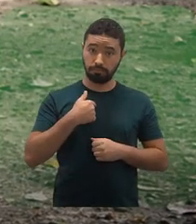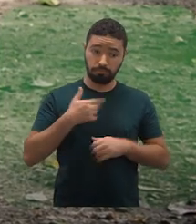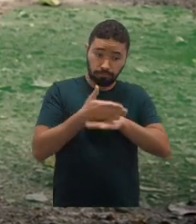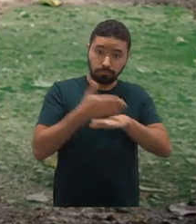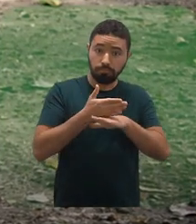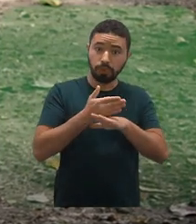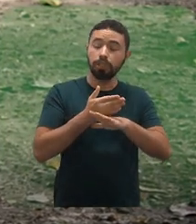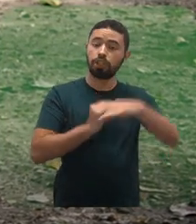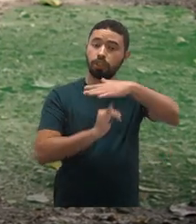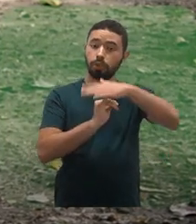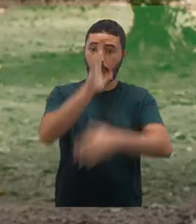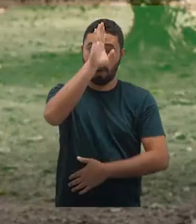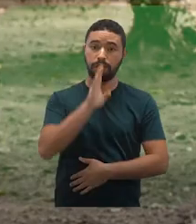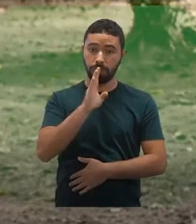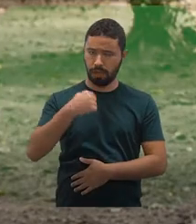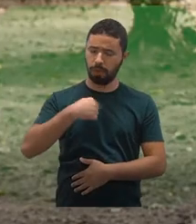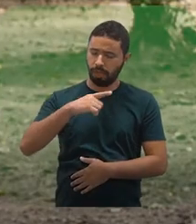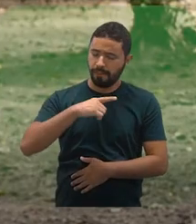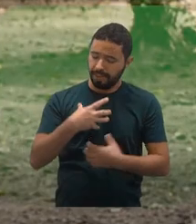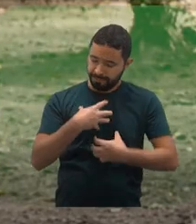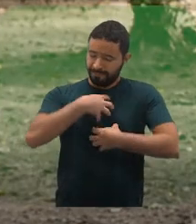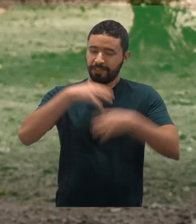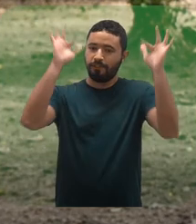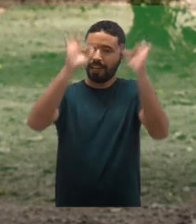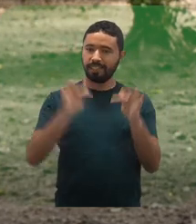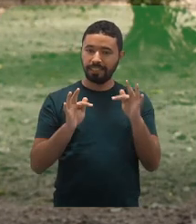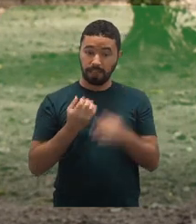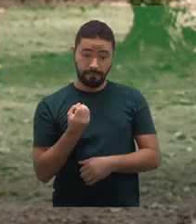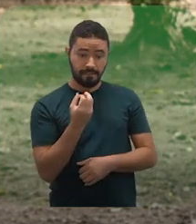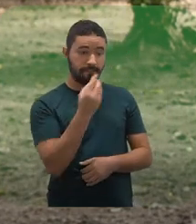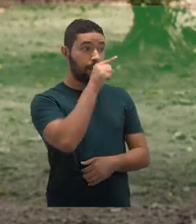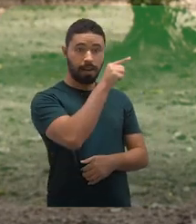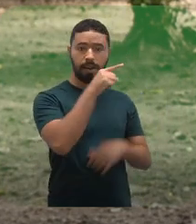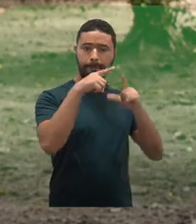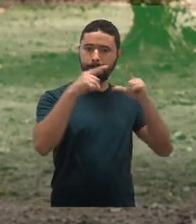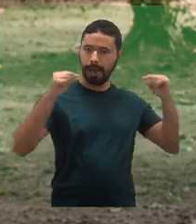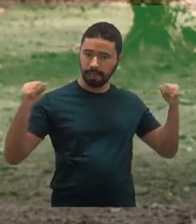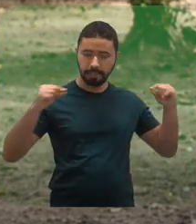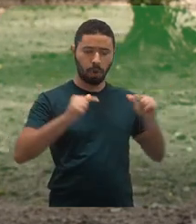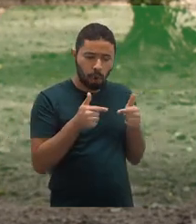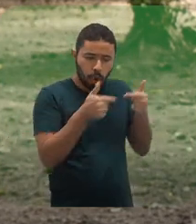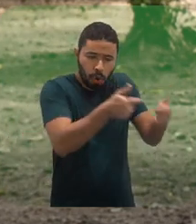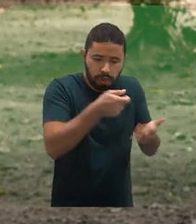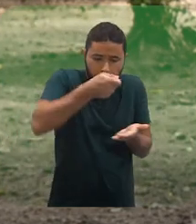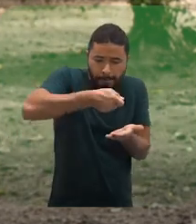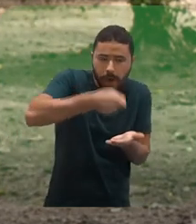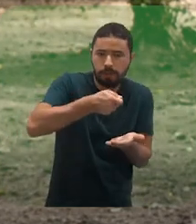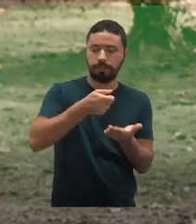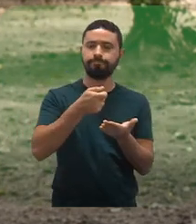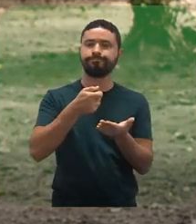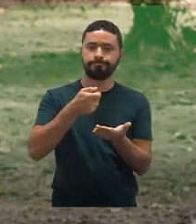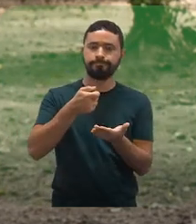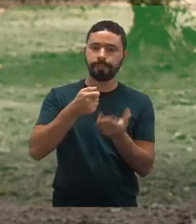instituição gratuita, tem uns custos. Tive a felicidade de, junto com os parentes, ir a Brasília lutar pela